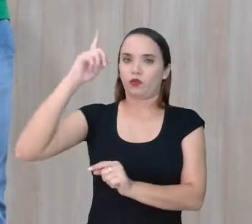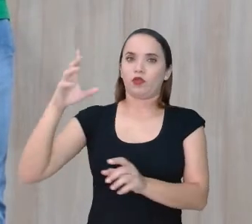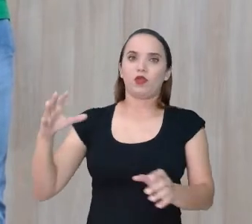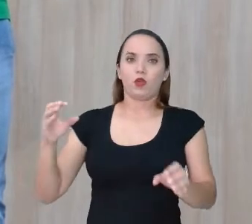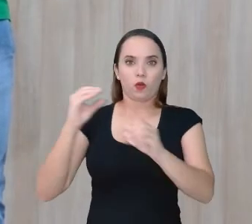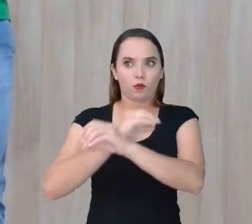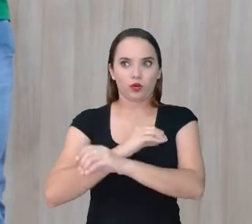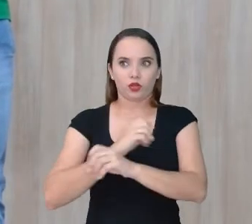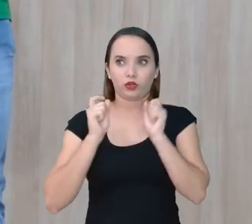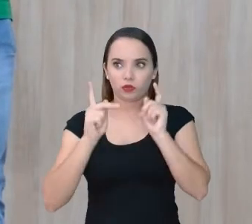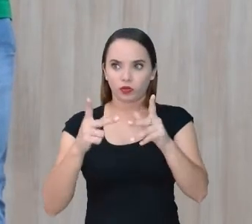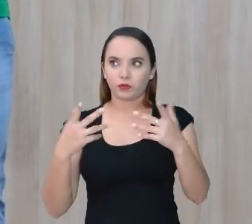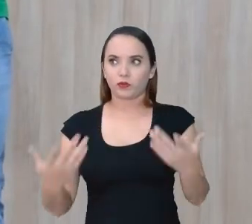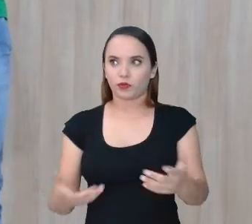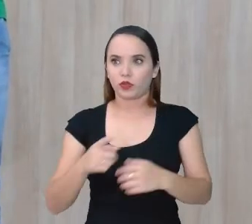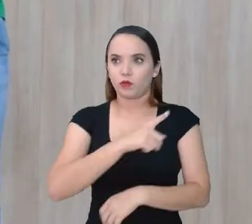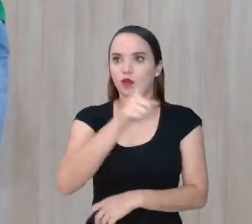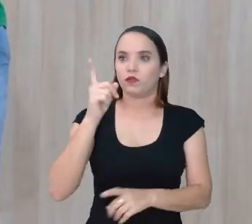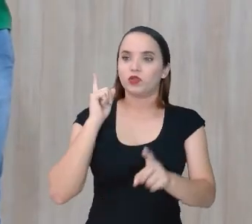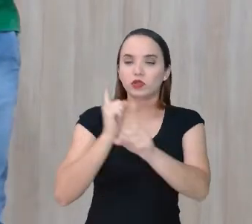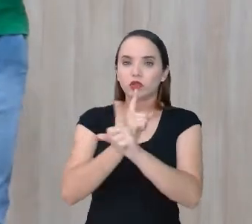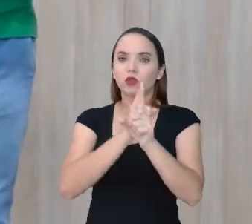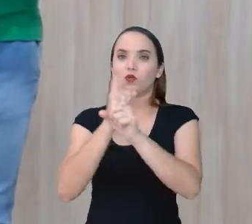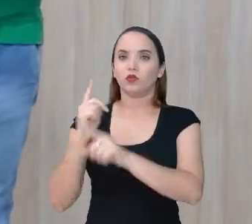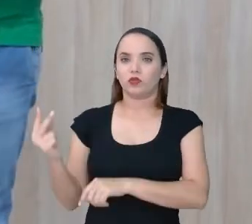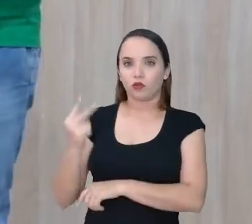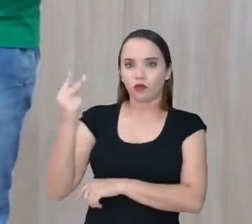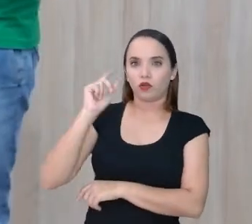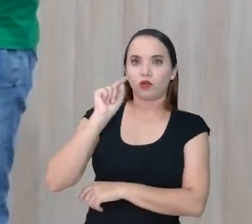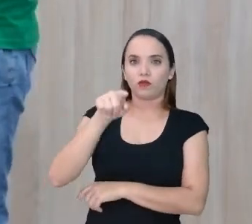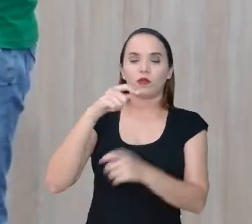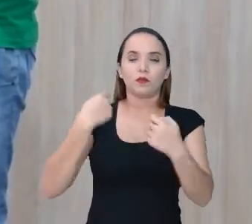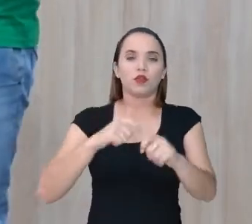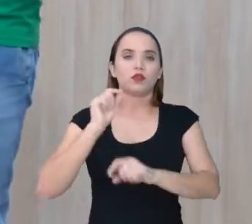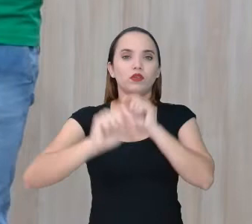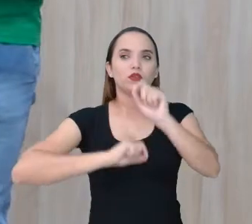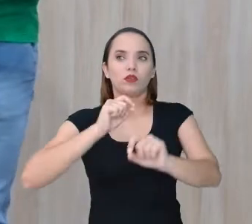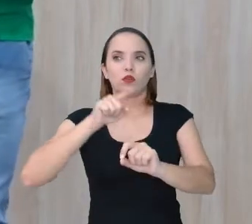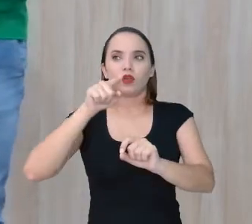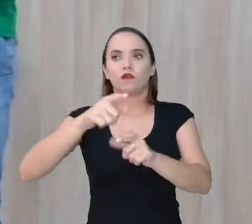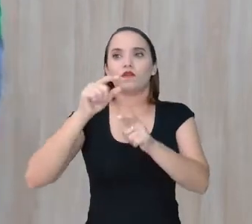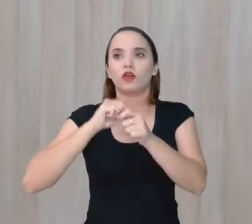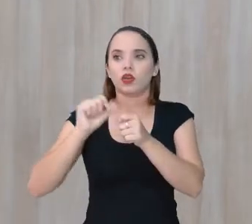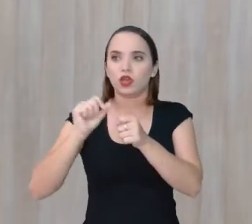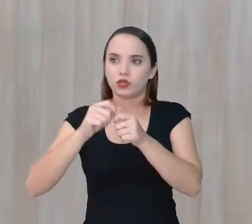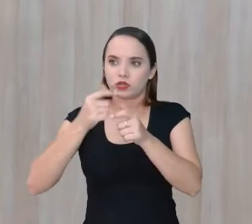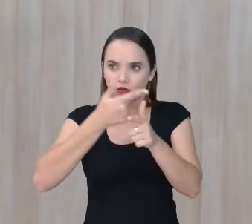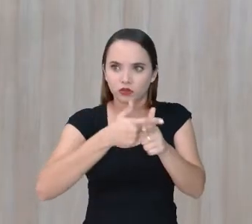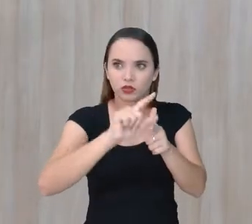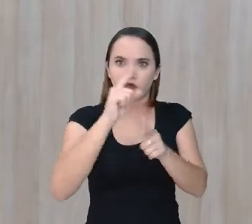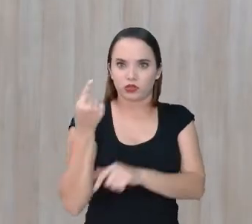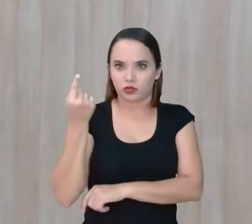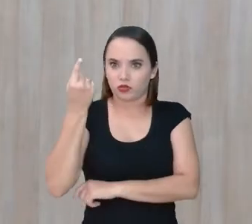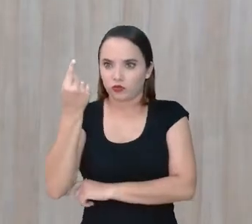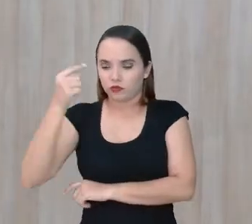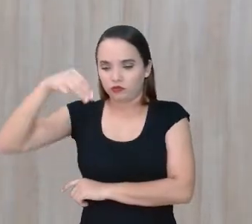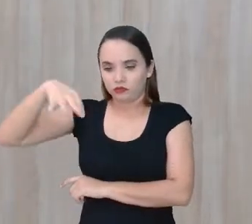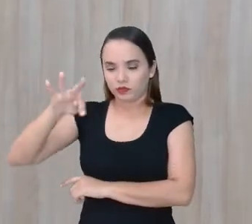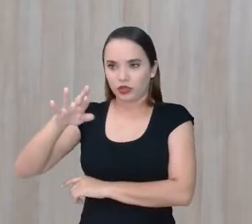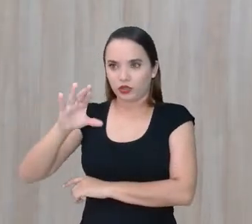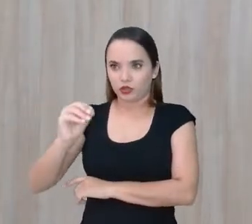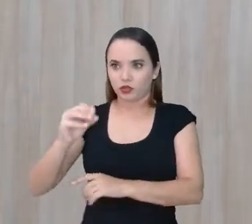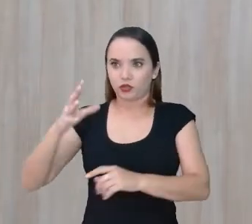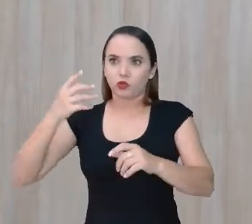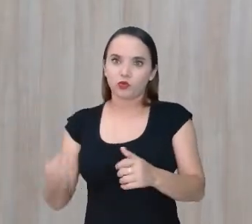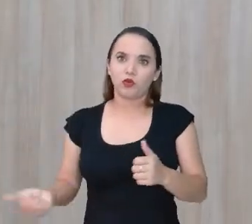metro, certo? Para você encontrar esse valor, basta você efetuar a divisão de 1 por